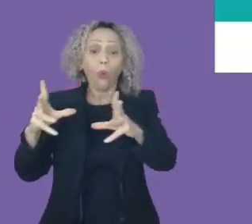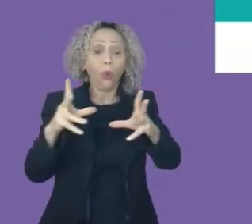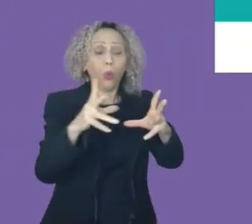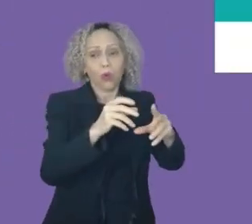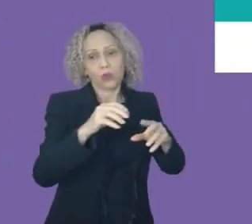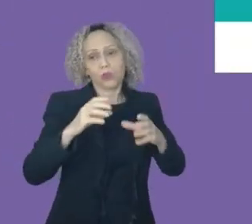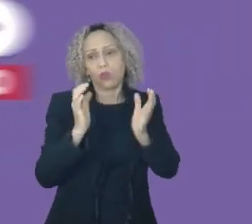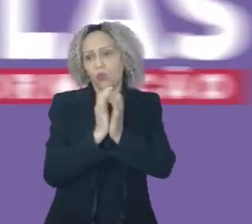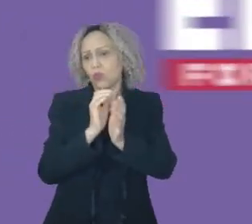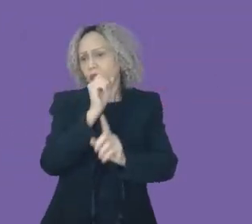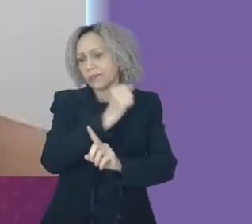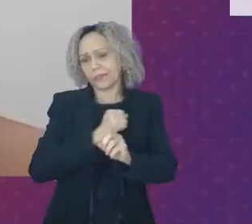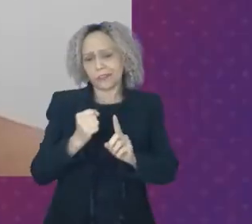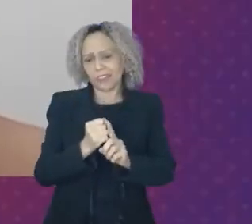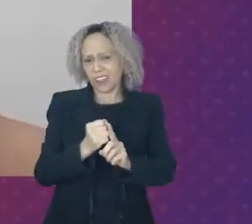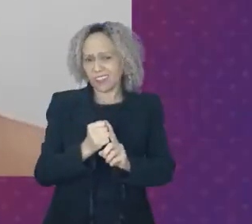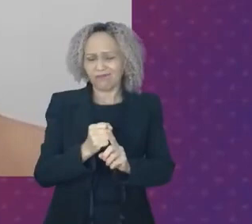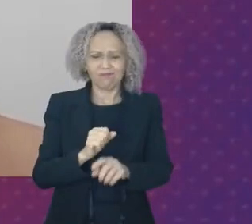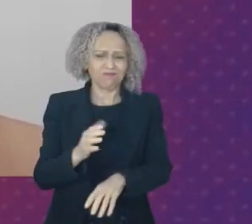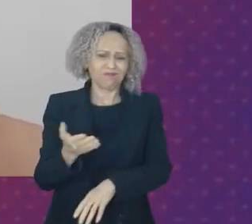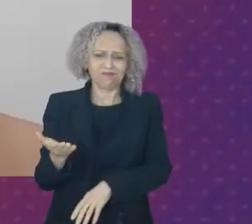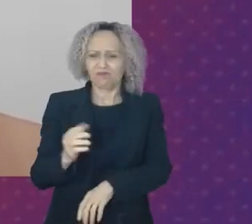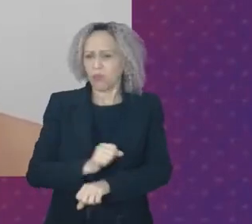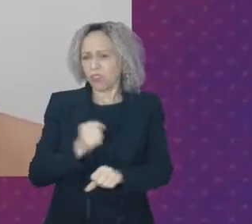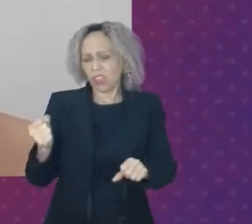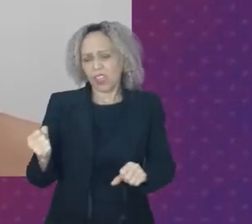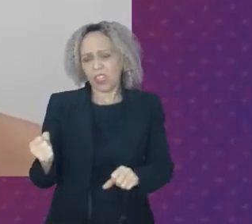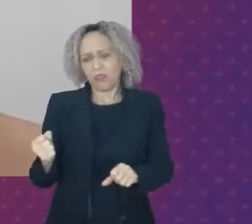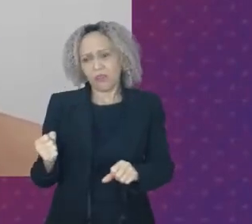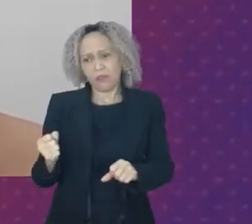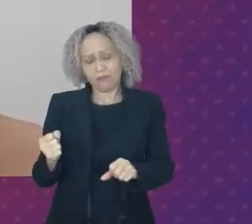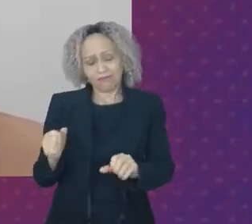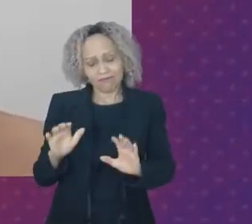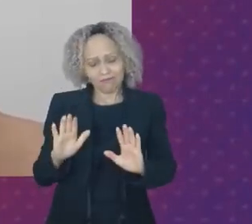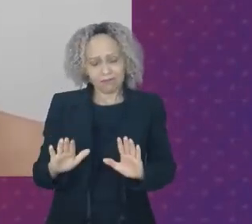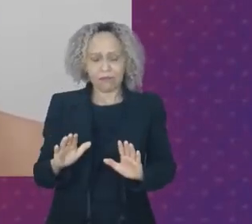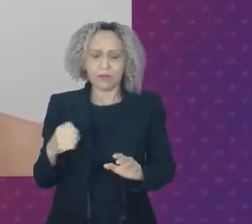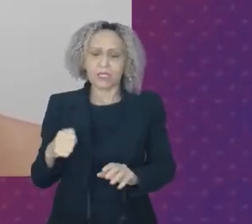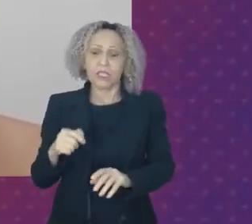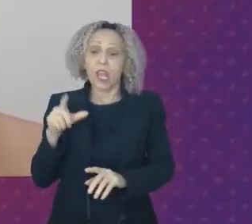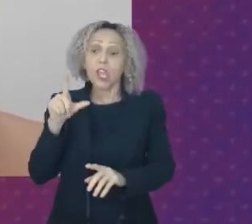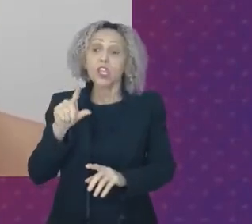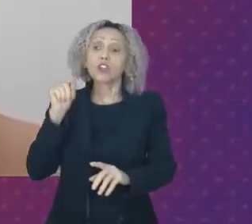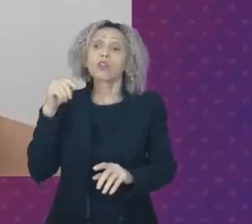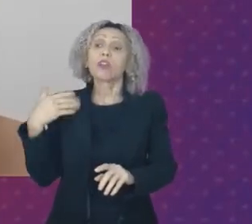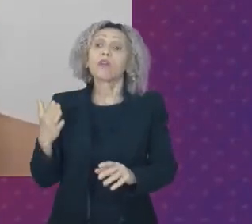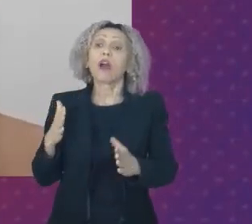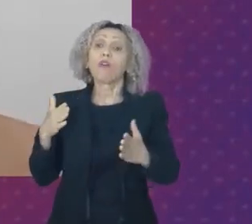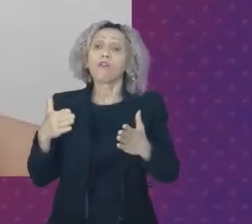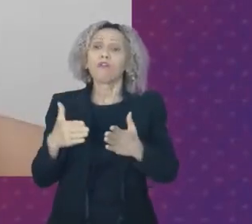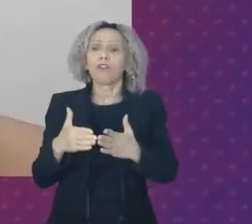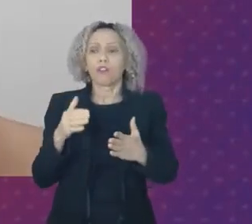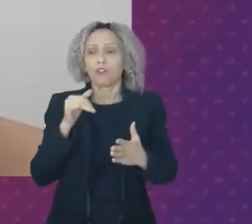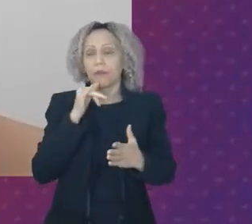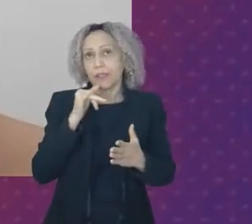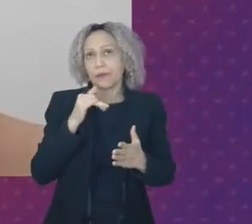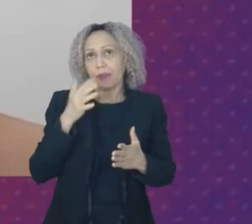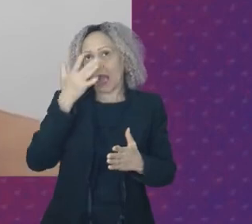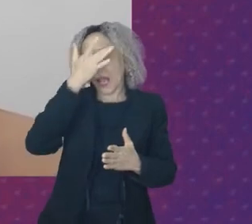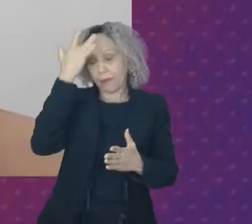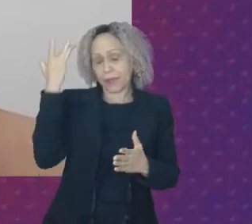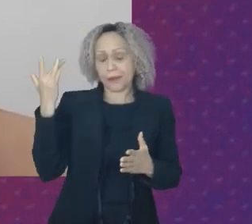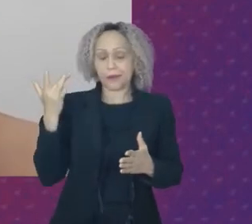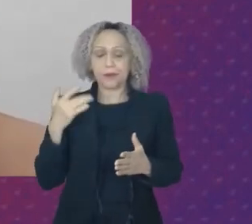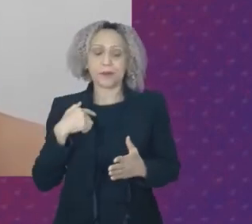impossível. E aí eu trouxe os 12 arquétipos que são os mais utilizados, que é o inocente, o sábio, o herói, o fora da